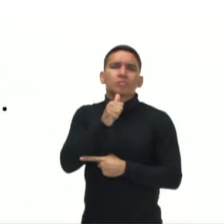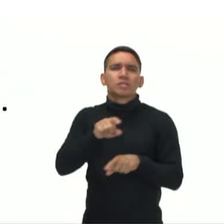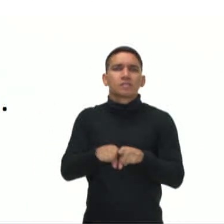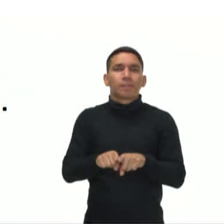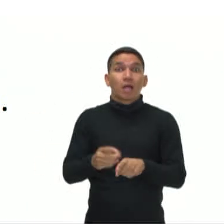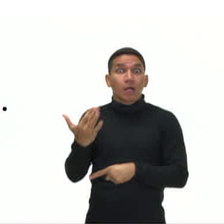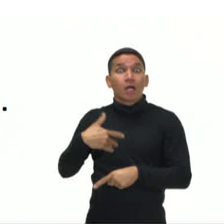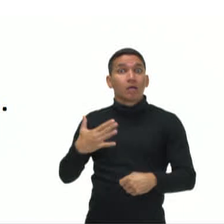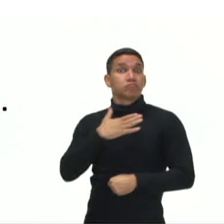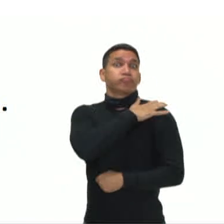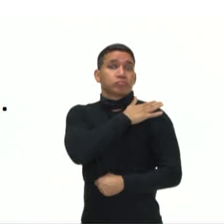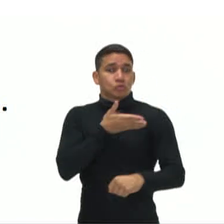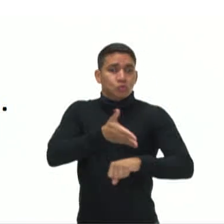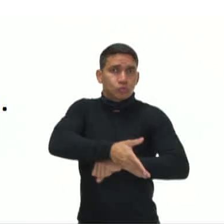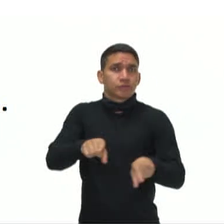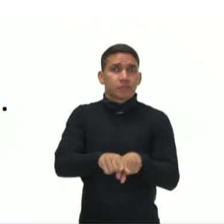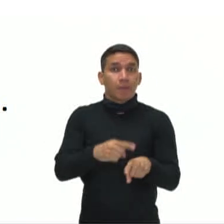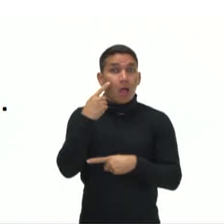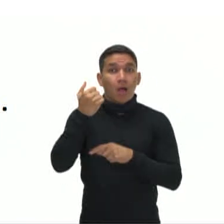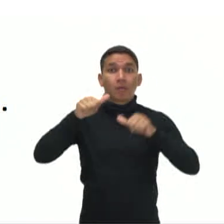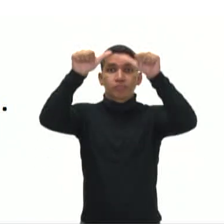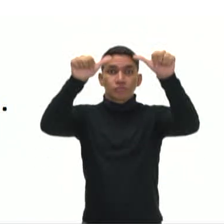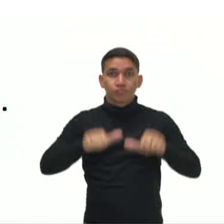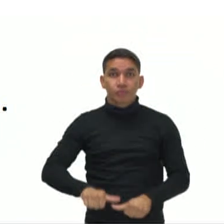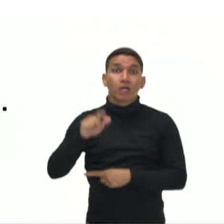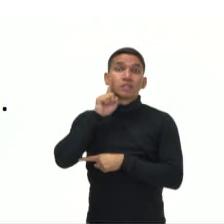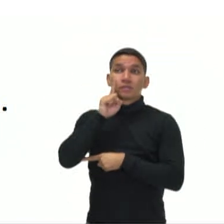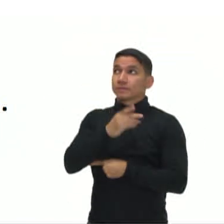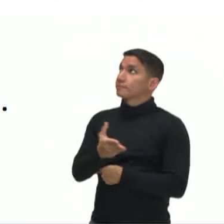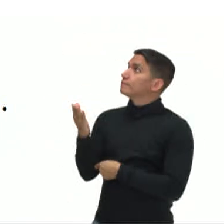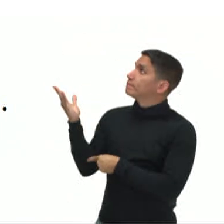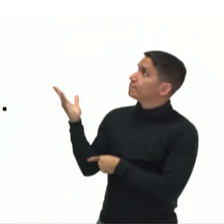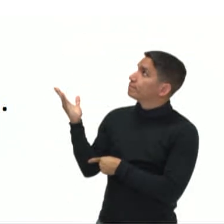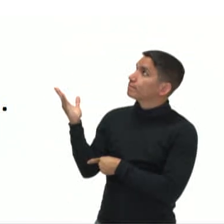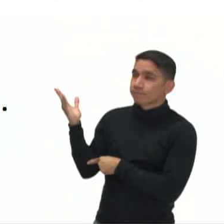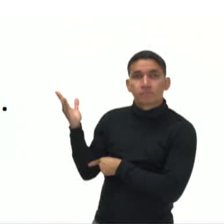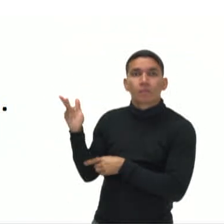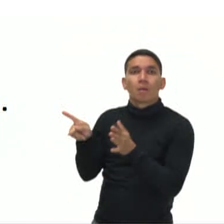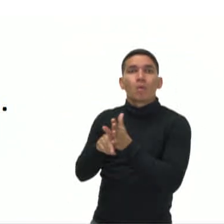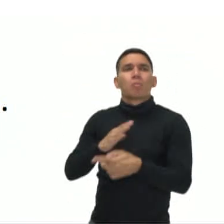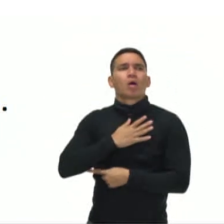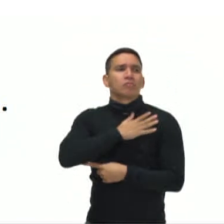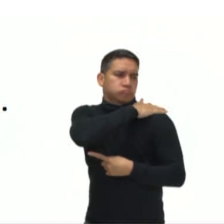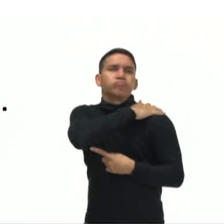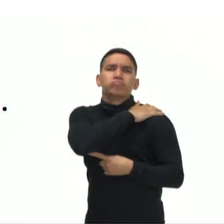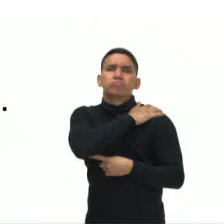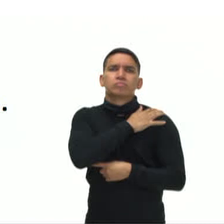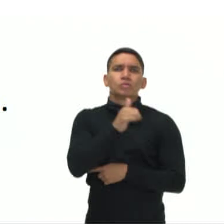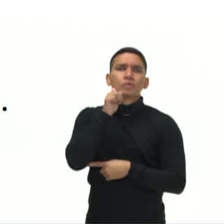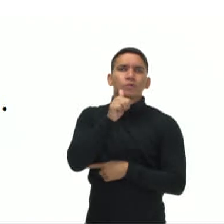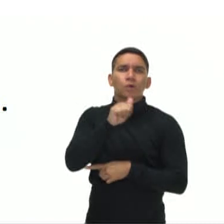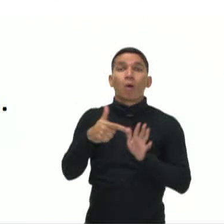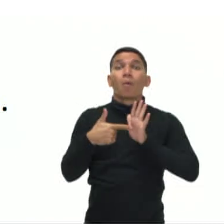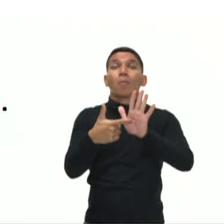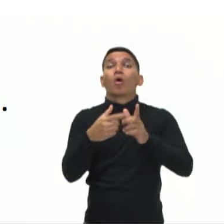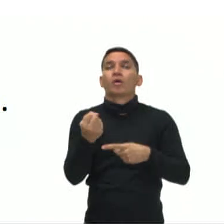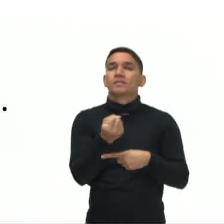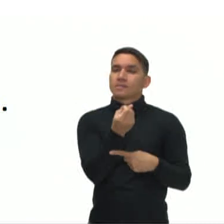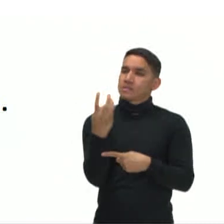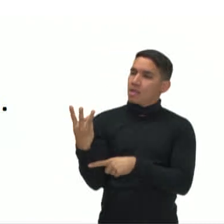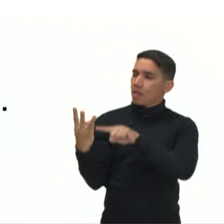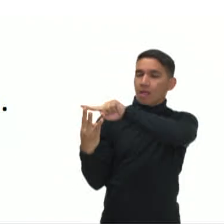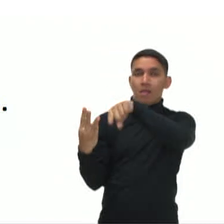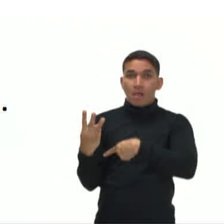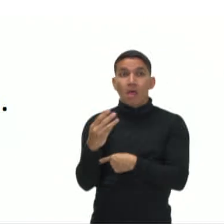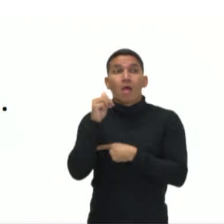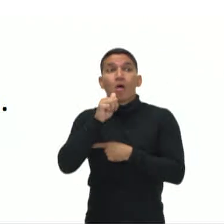imagem do lado esquerdo da sua tela de um cartaz dos Estados Unidos, do Exército dos Estados Unidos, mostrando aqui 3 mulheres